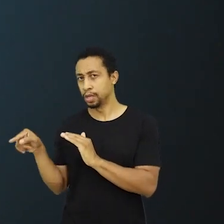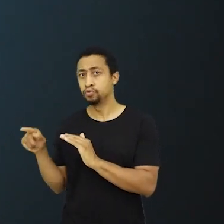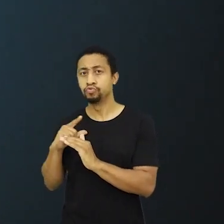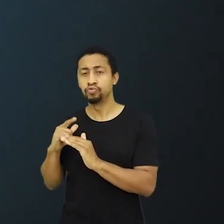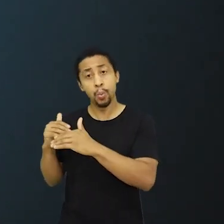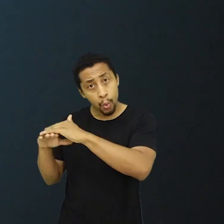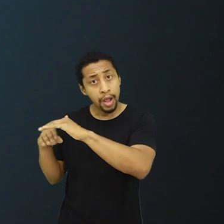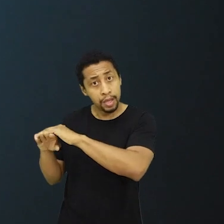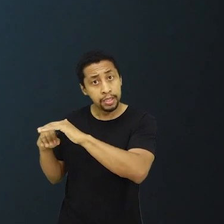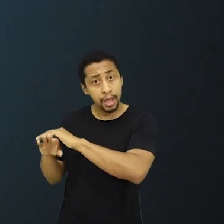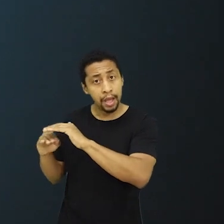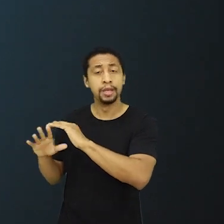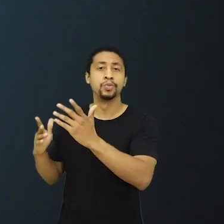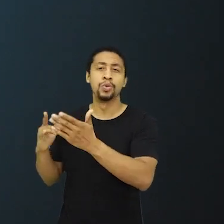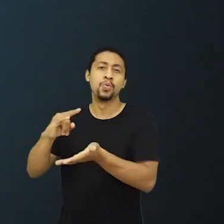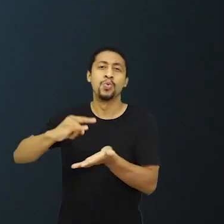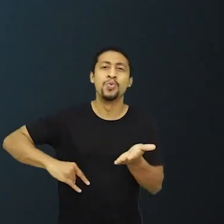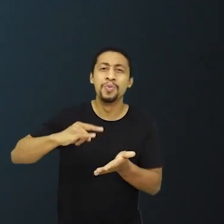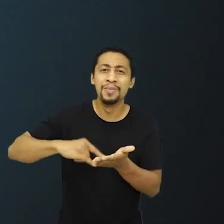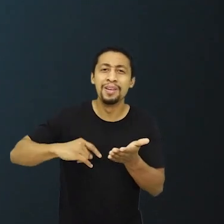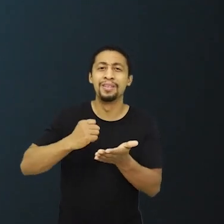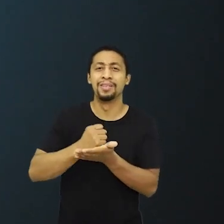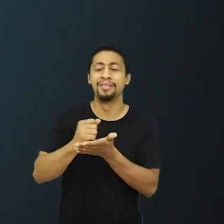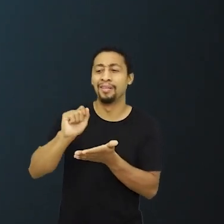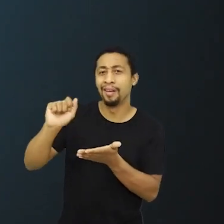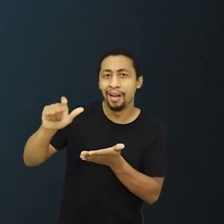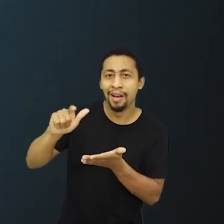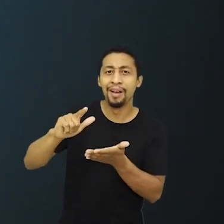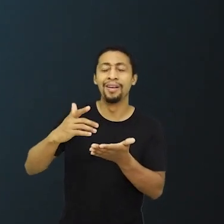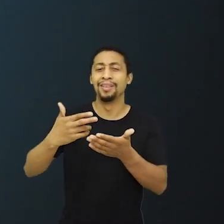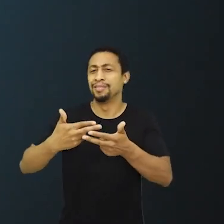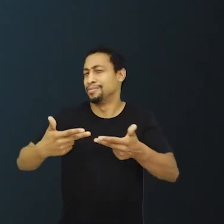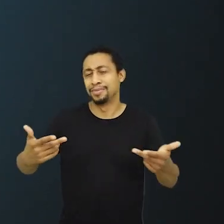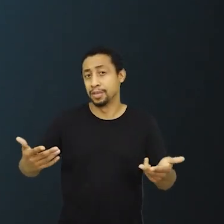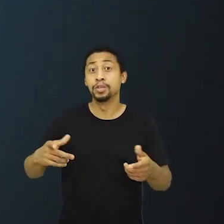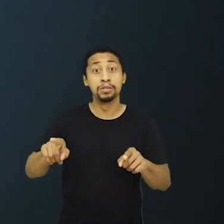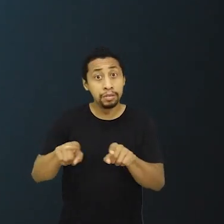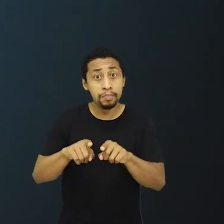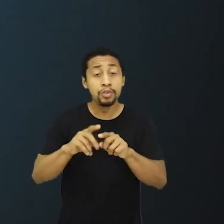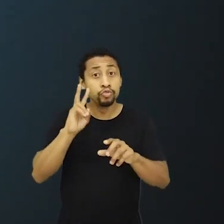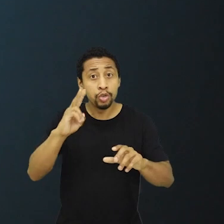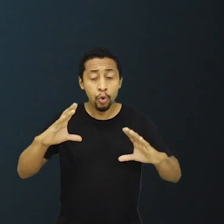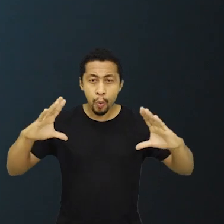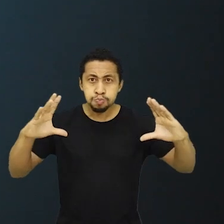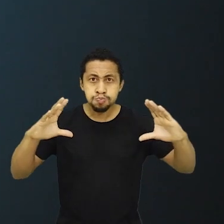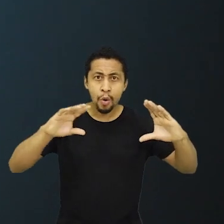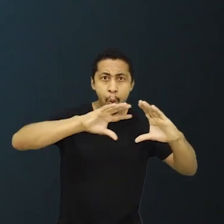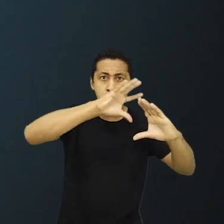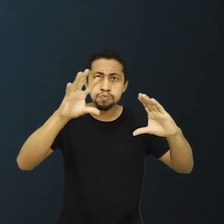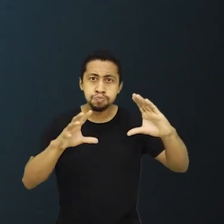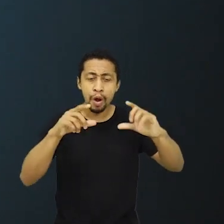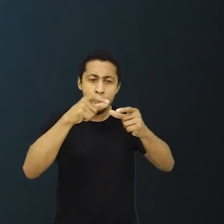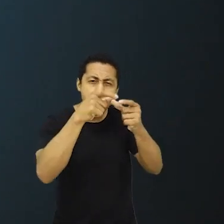documentos de registro civil, carteira de trabalho, etc. E à época também a gente encontrou rolos de filme que ele gravou, de